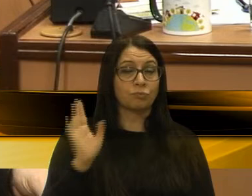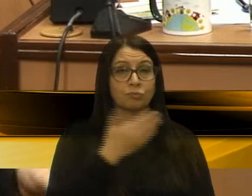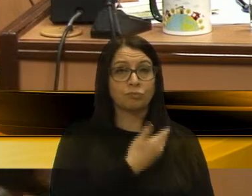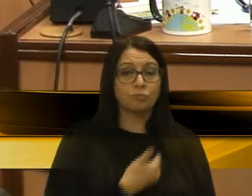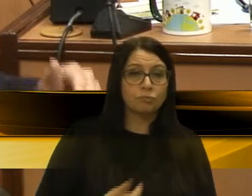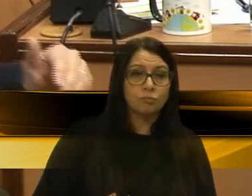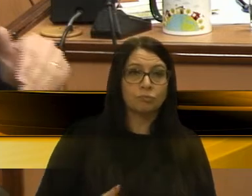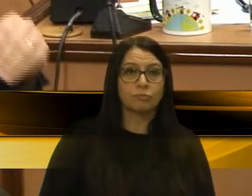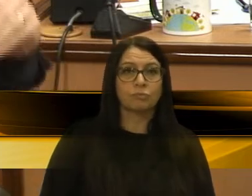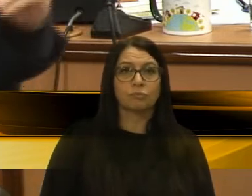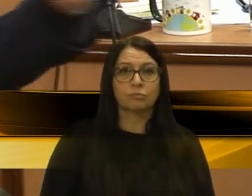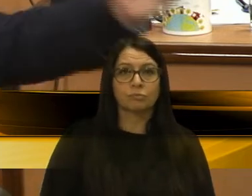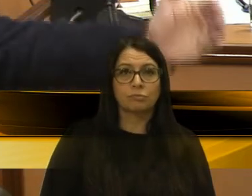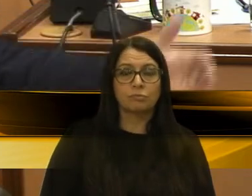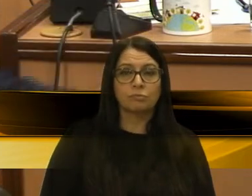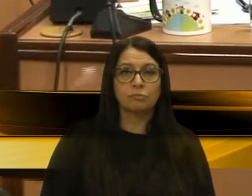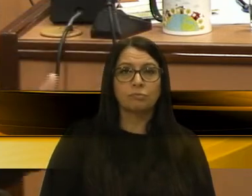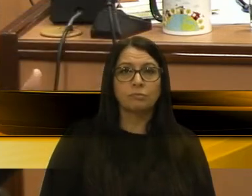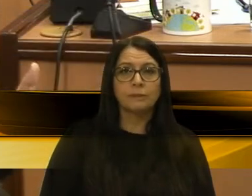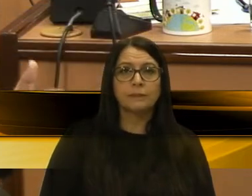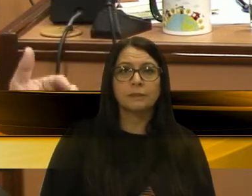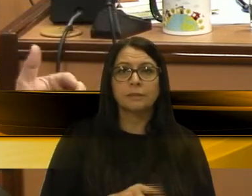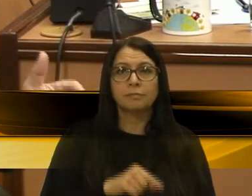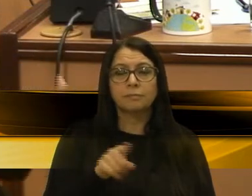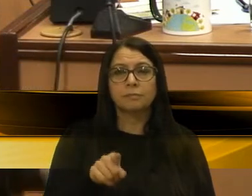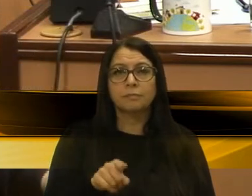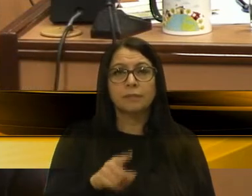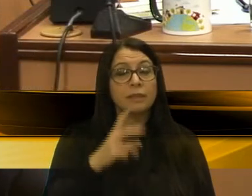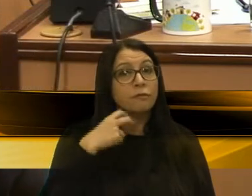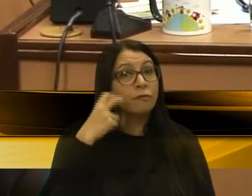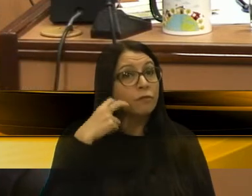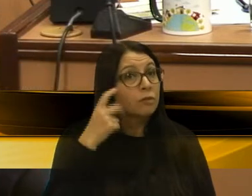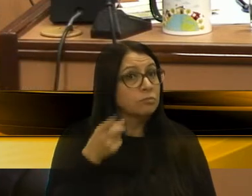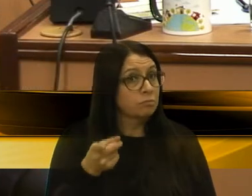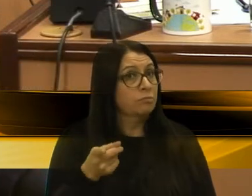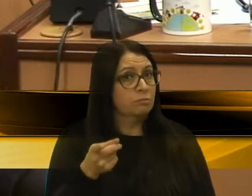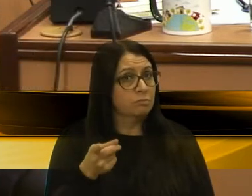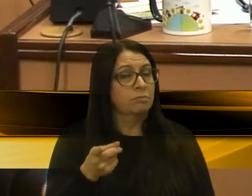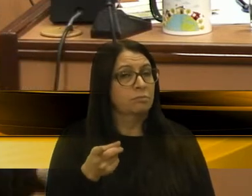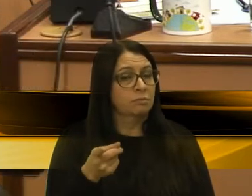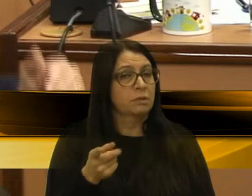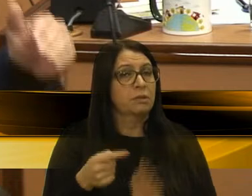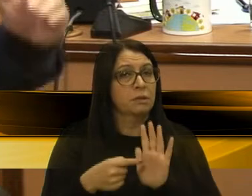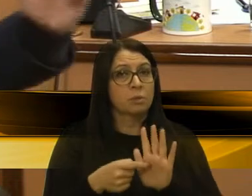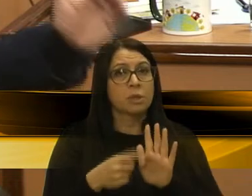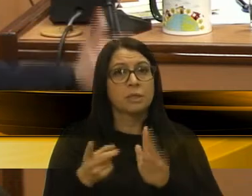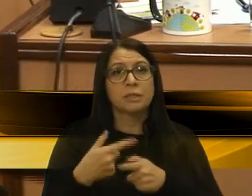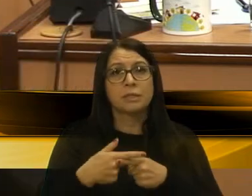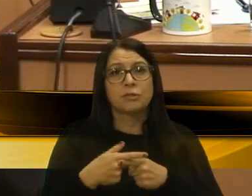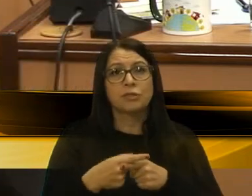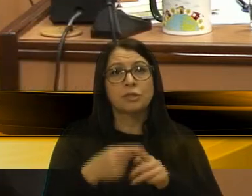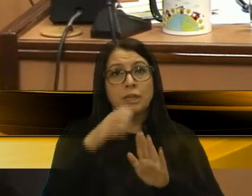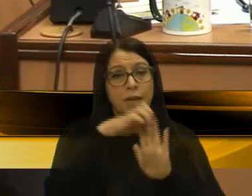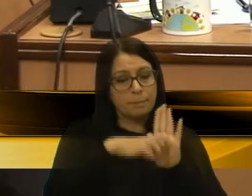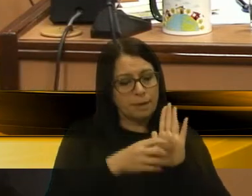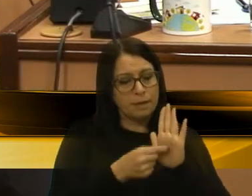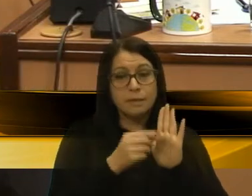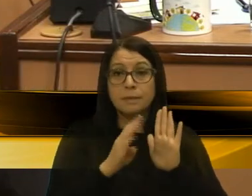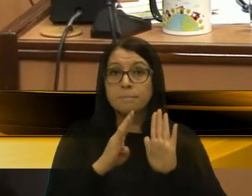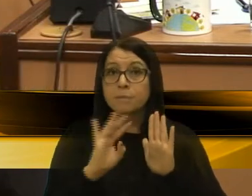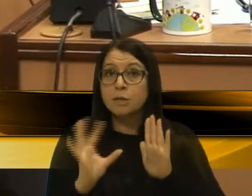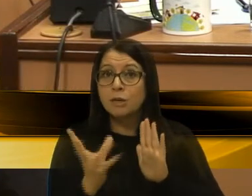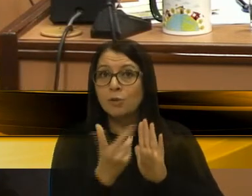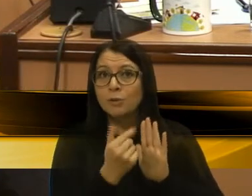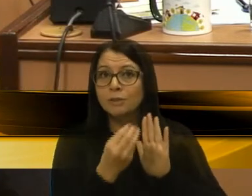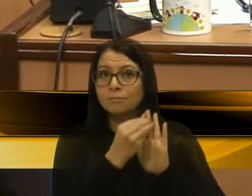governo coloca um toma lá da cá vergonhoso com a concessão de emendas bilionárias